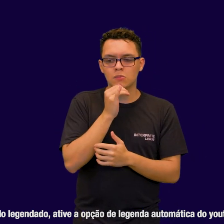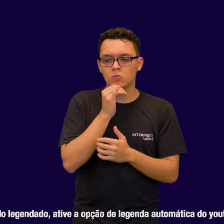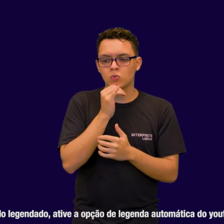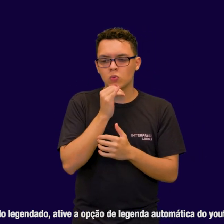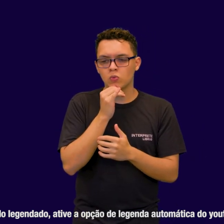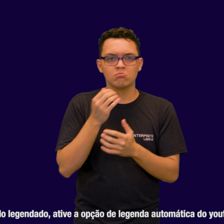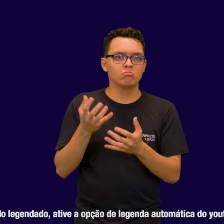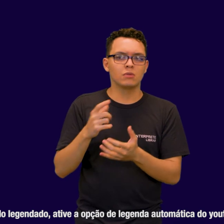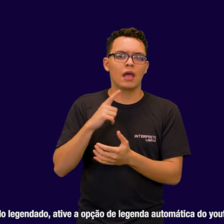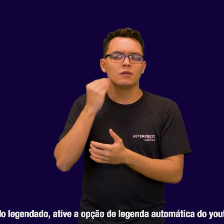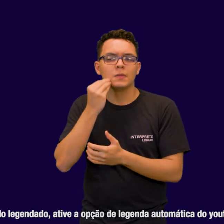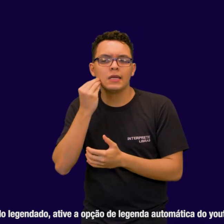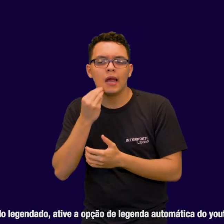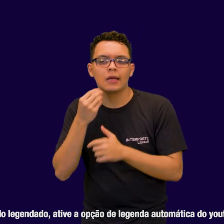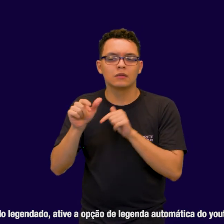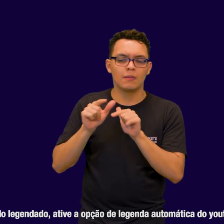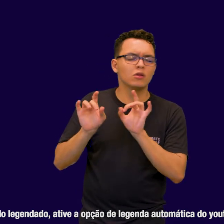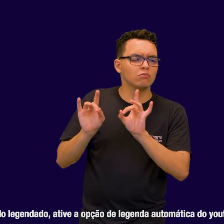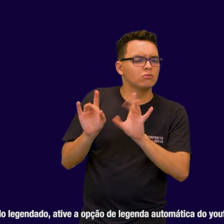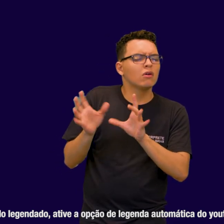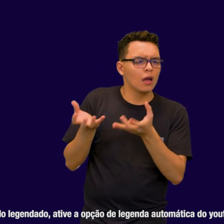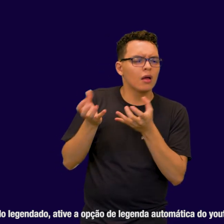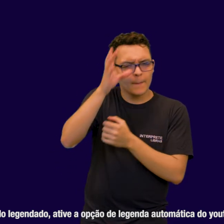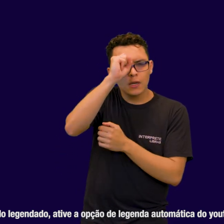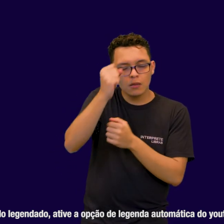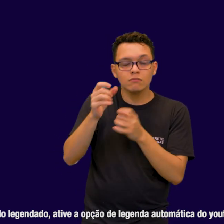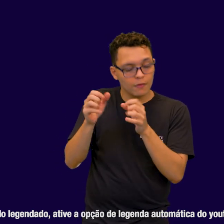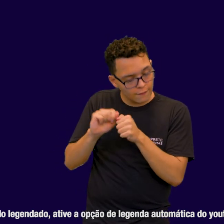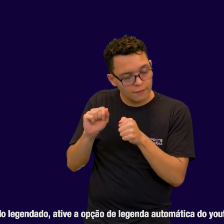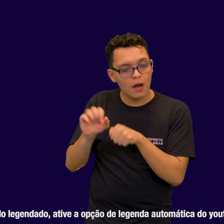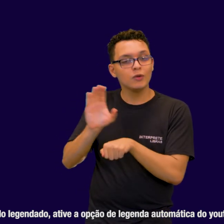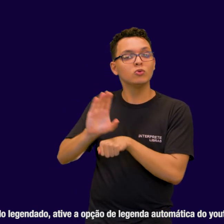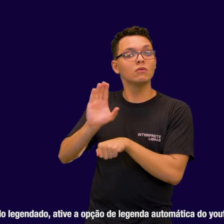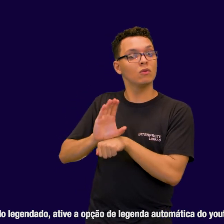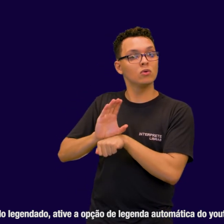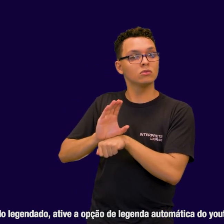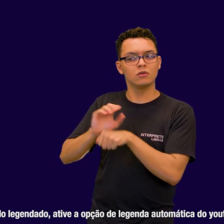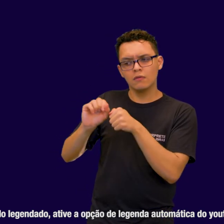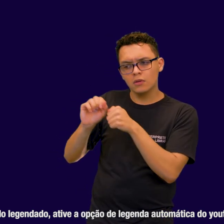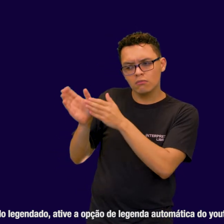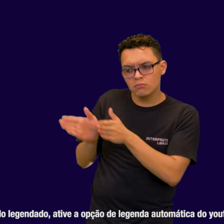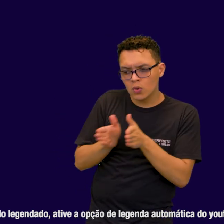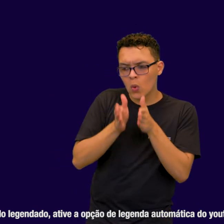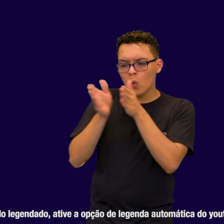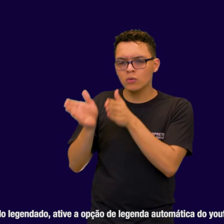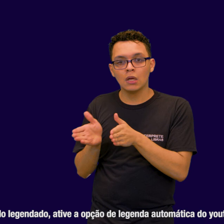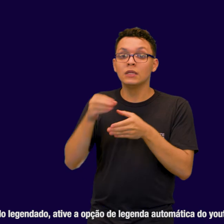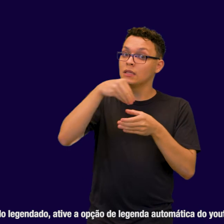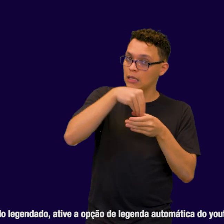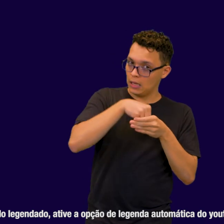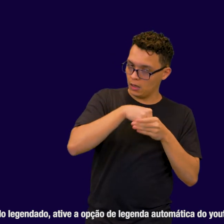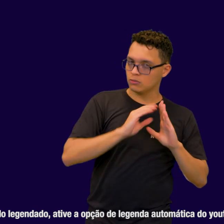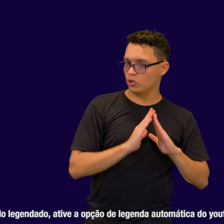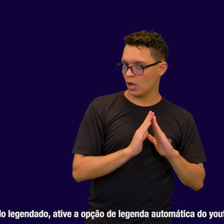quero ser sommelier, eu quero só aprender. Faz um curso de produção de cerveja caseira, só para Uhum. entender o que